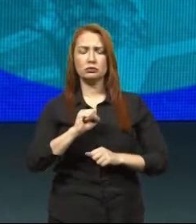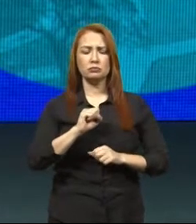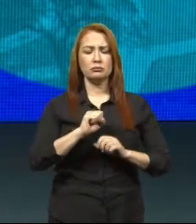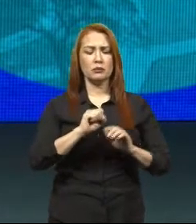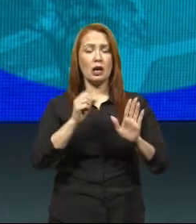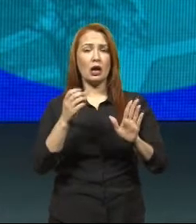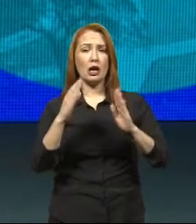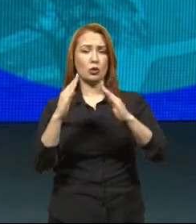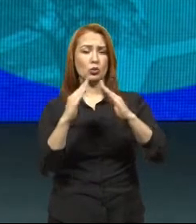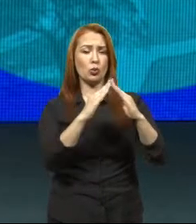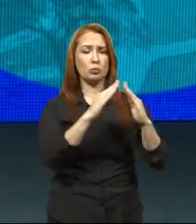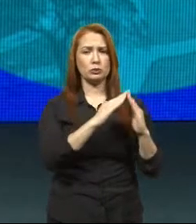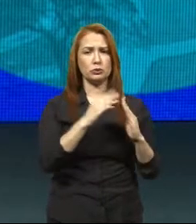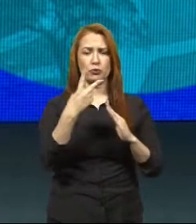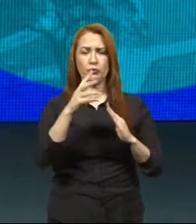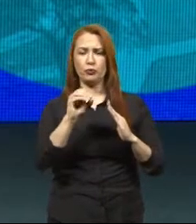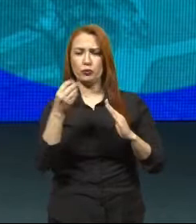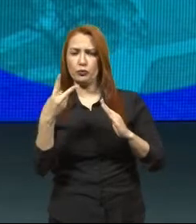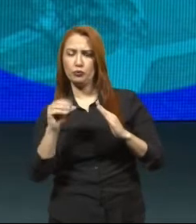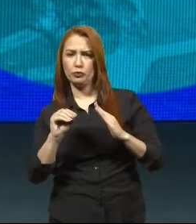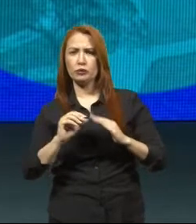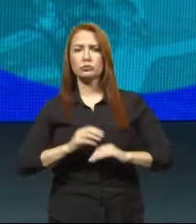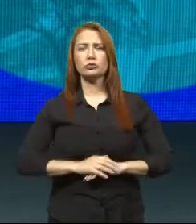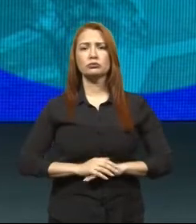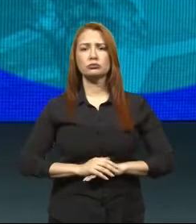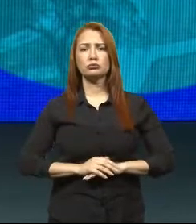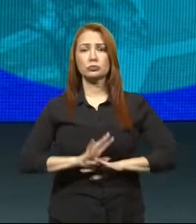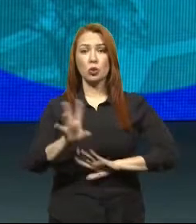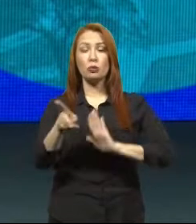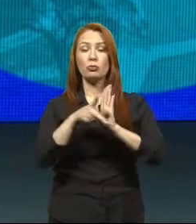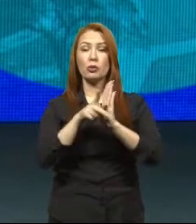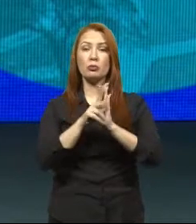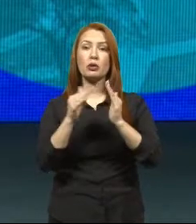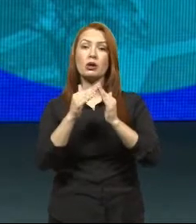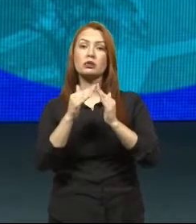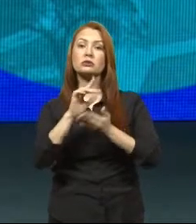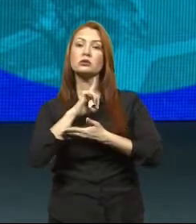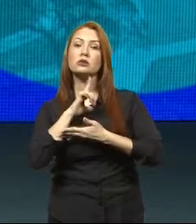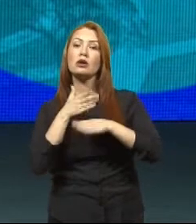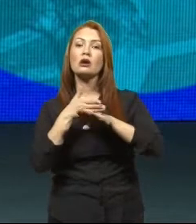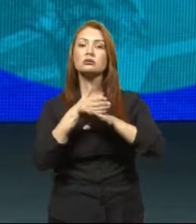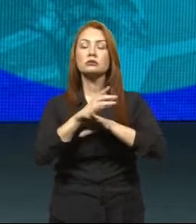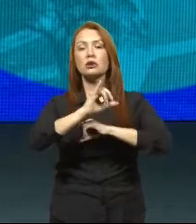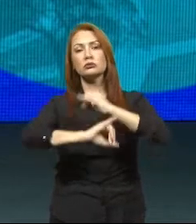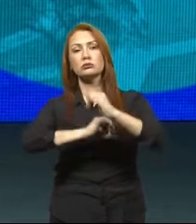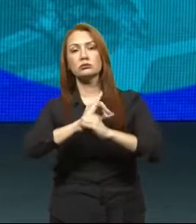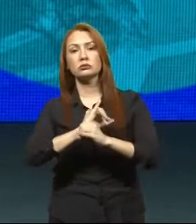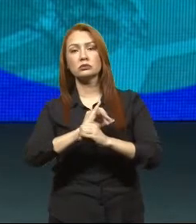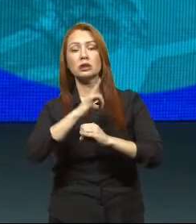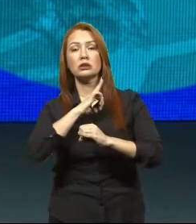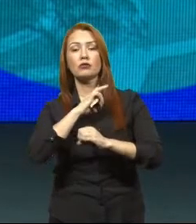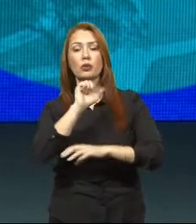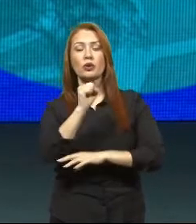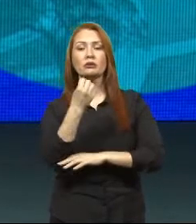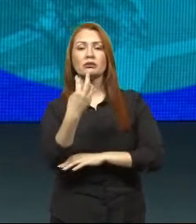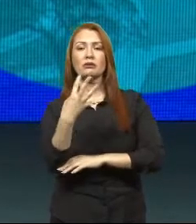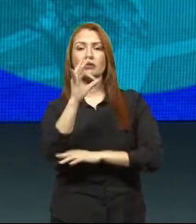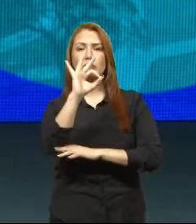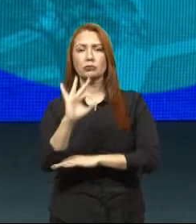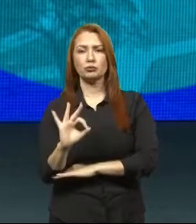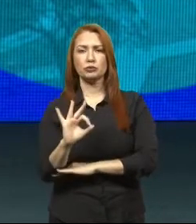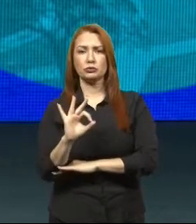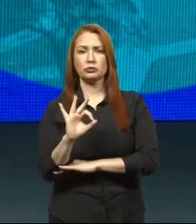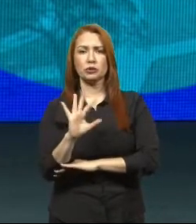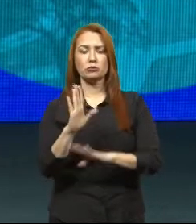de domicílios com acesso à internet no Brasil atingiu 83% dos